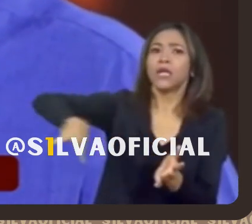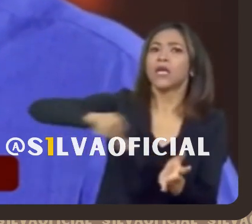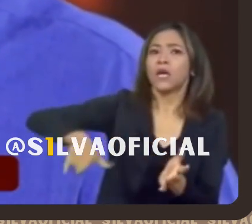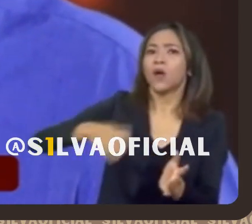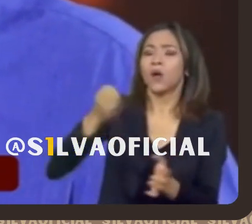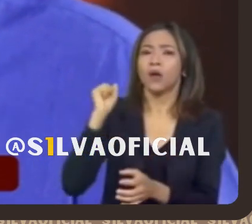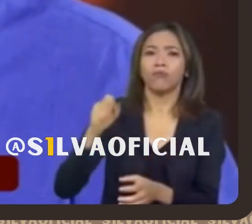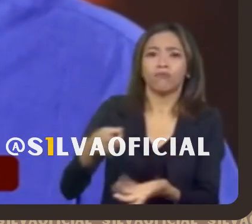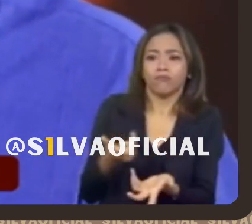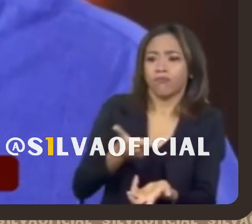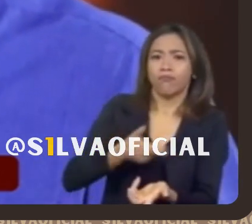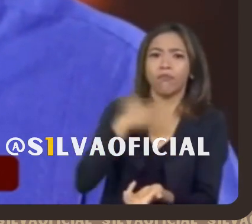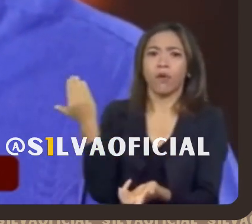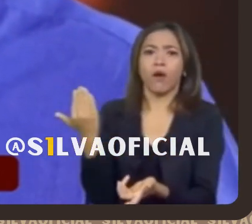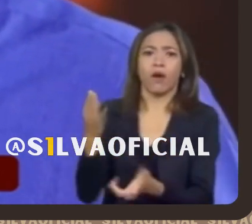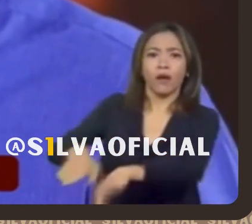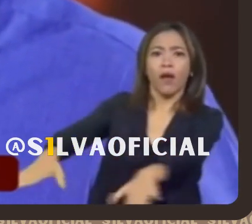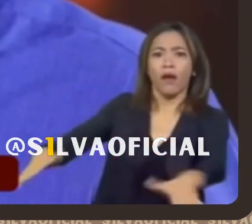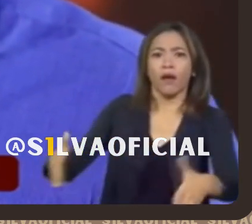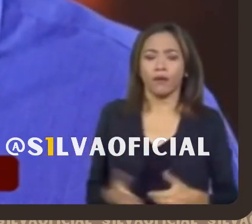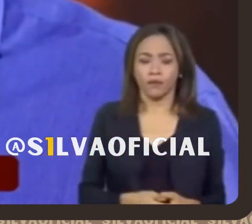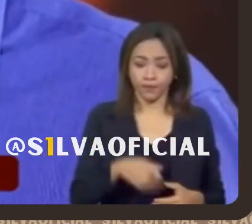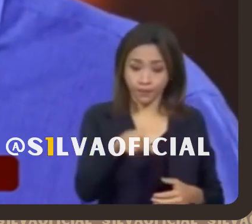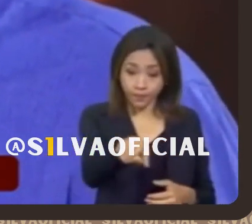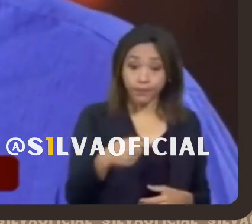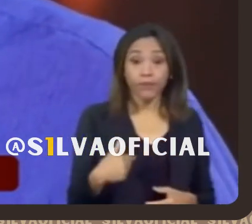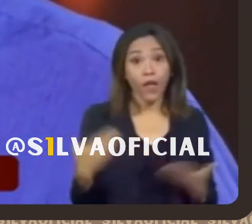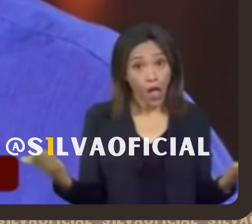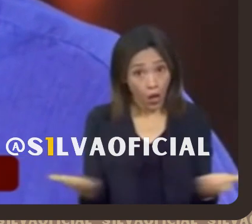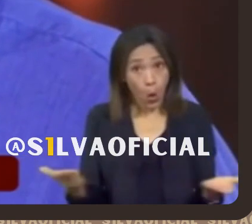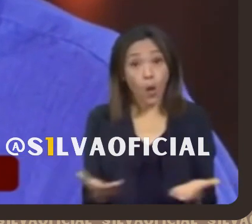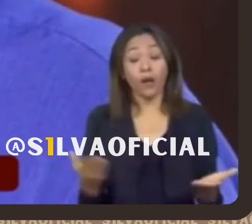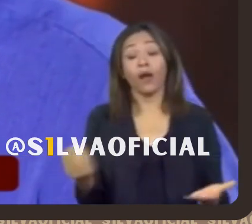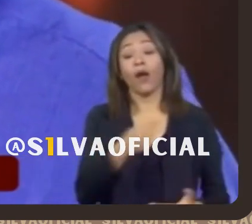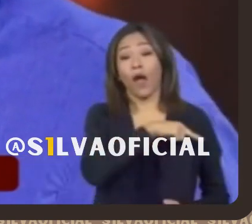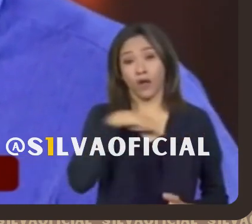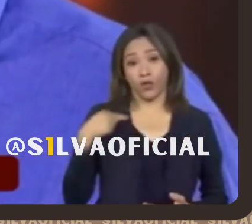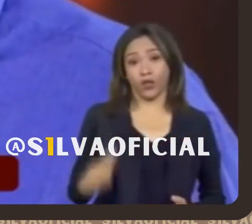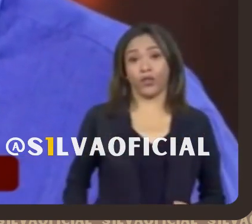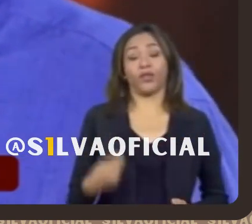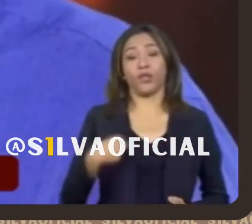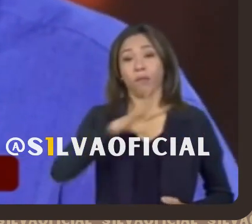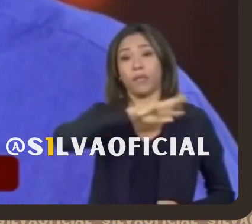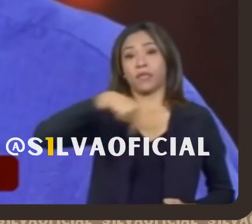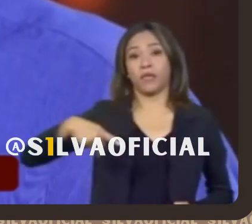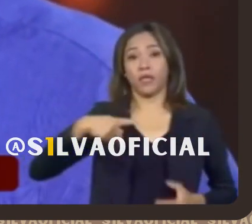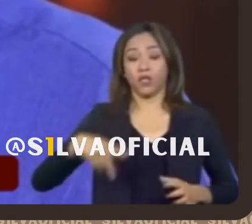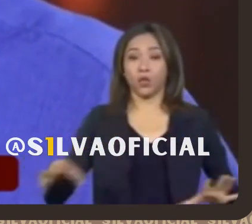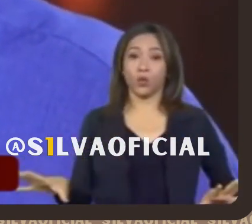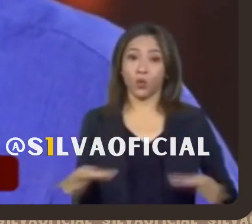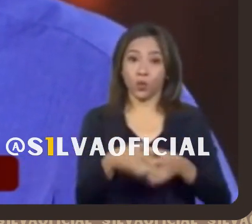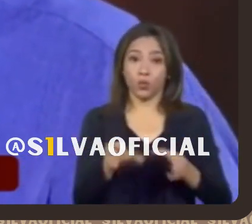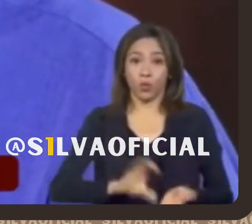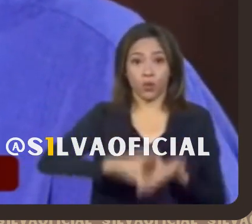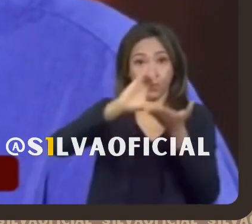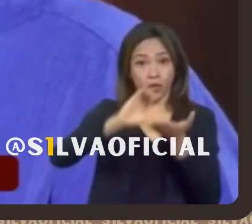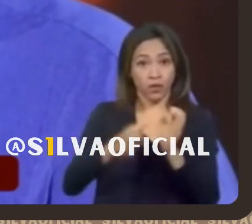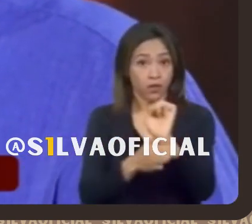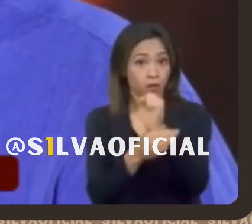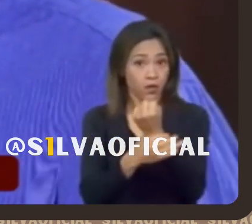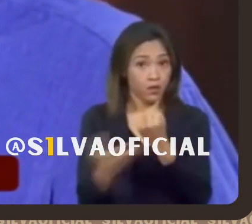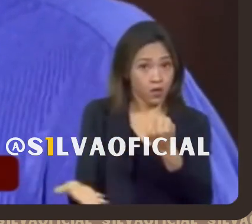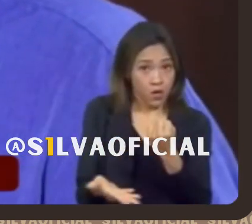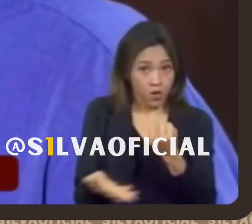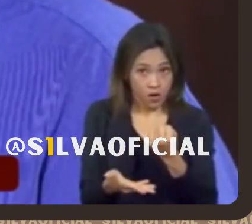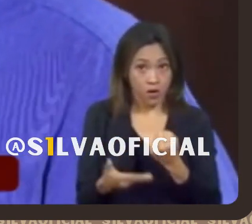apelo ontem que a China tá na presidência do Conselho de Segurança é preciso que a gente Tome um outra atitudo preciso sabe que a ONU convoca